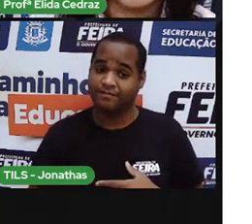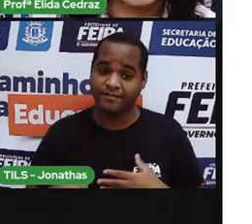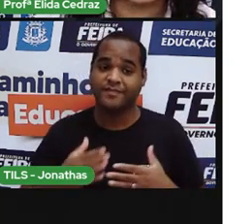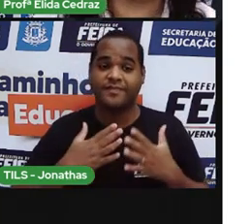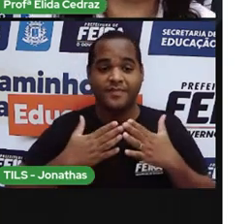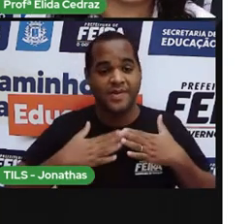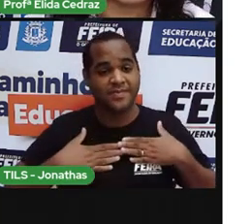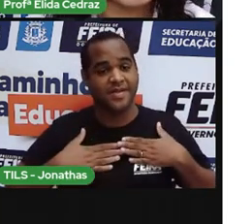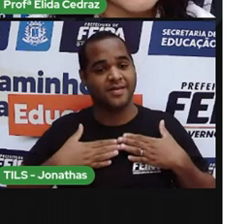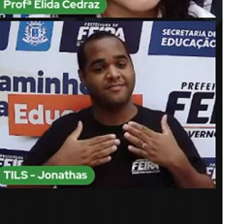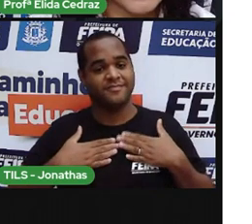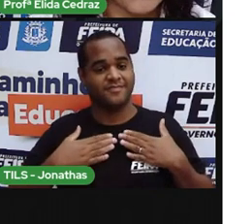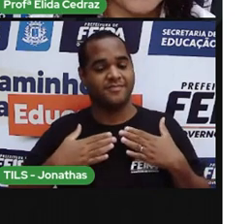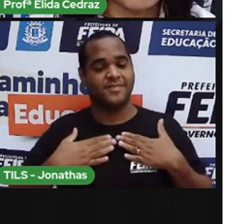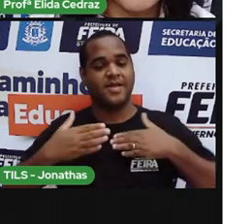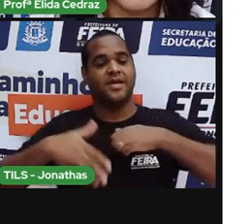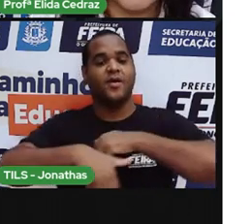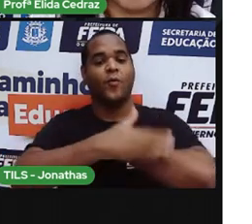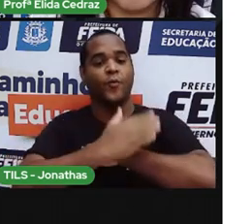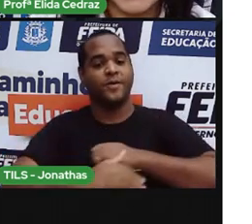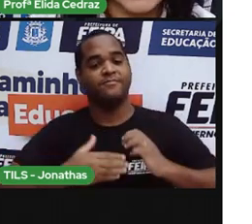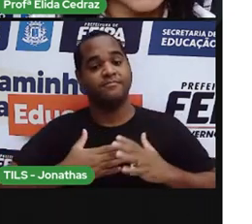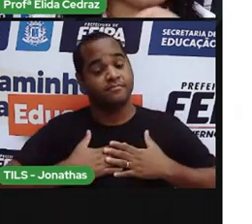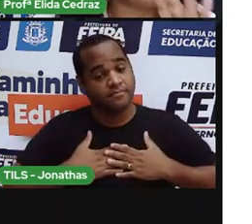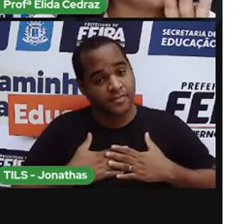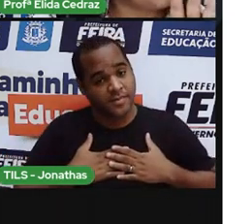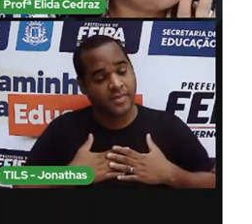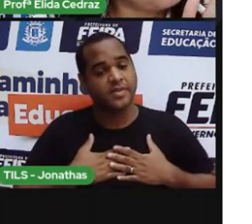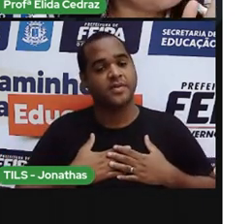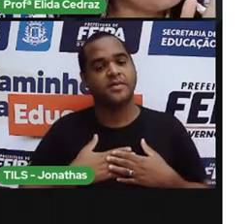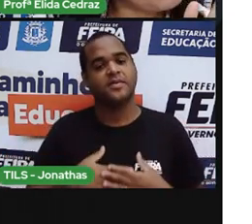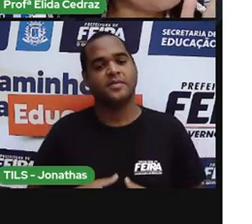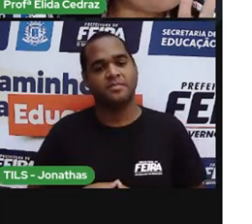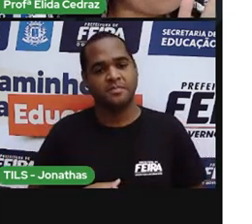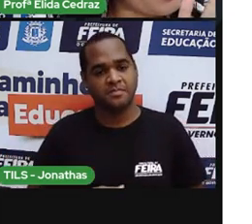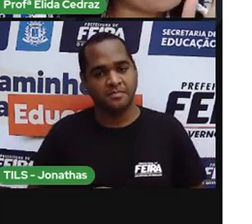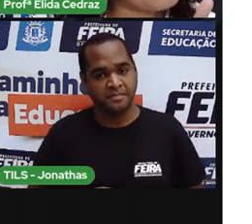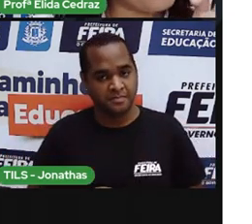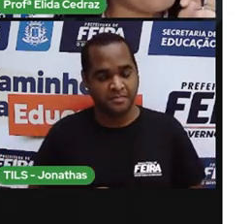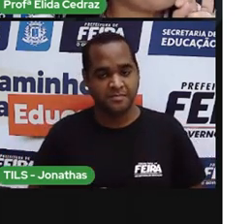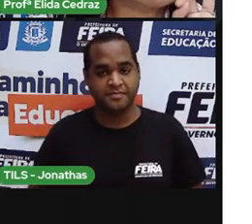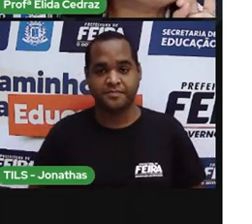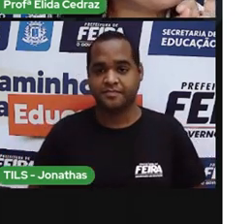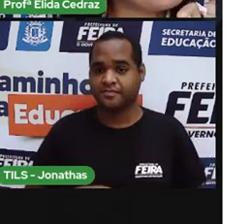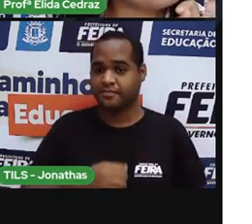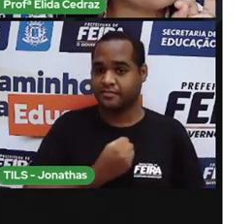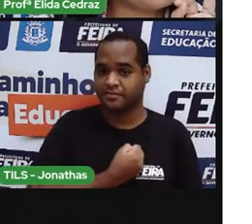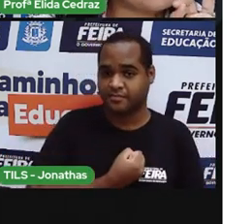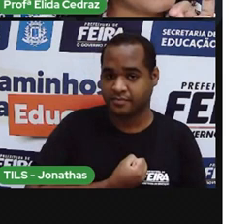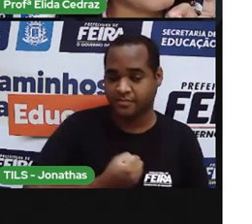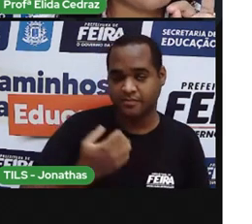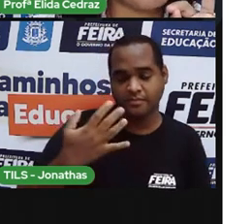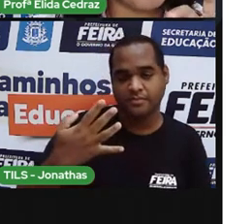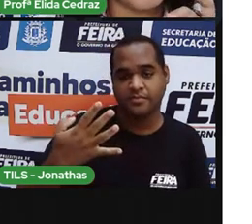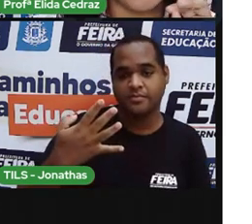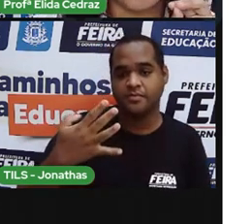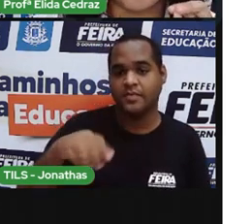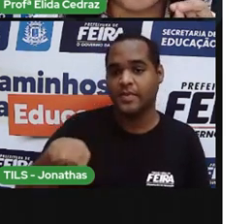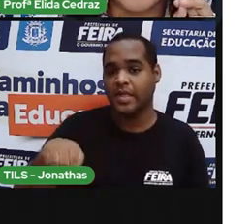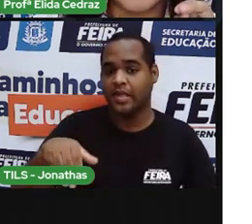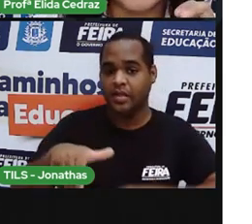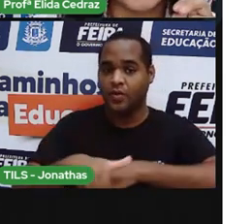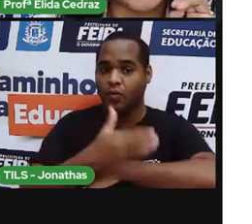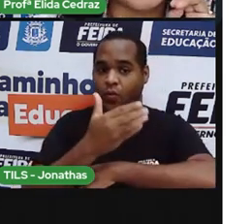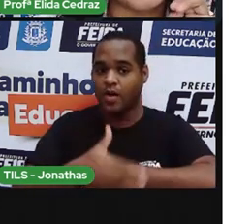minha, isso mesmo, se essa rua fosse minha. O número 4, dentro dele mora